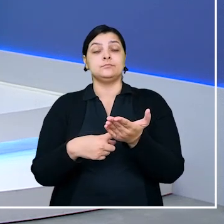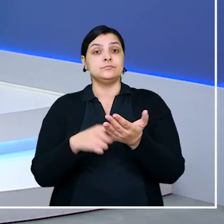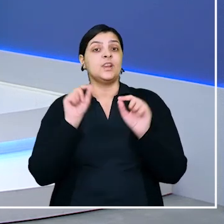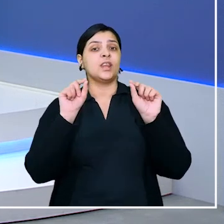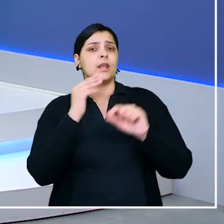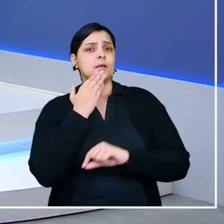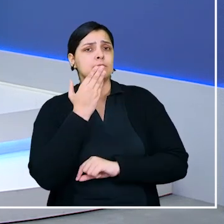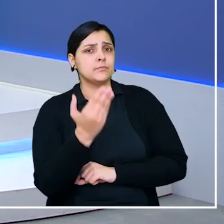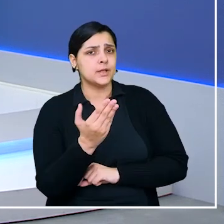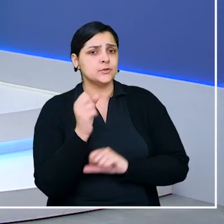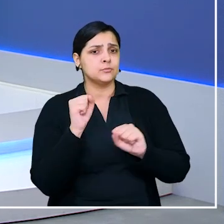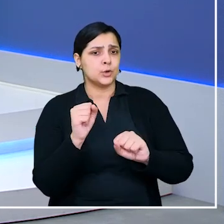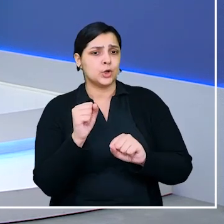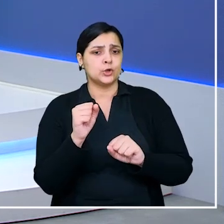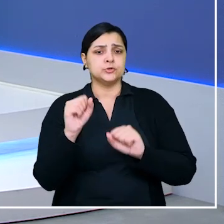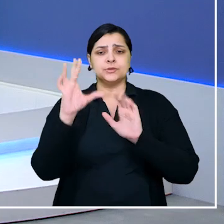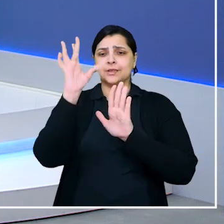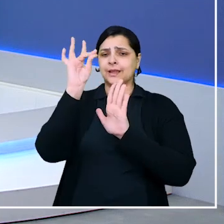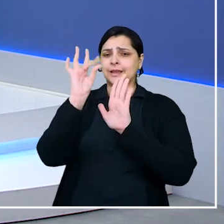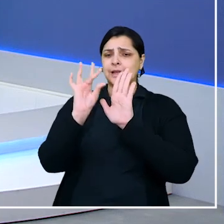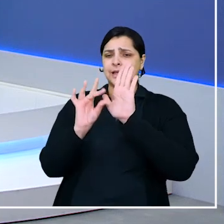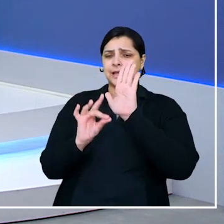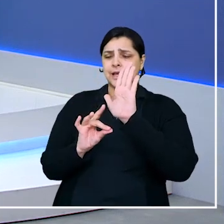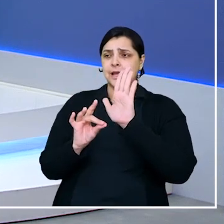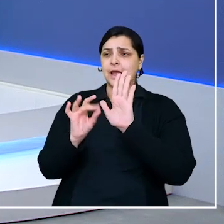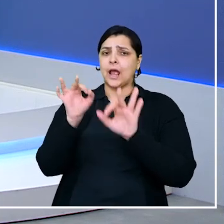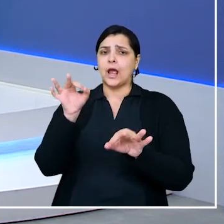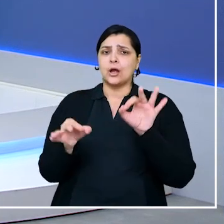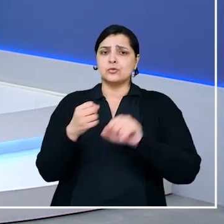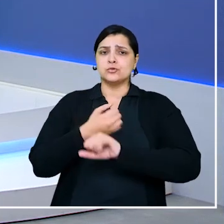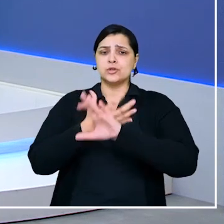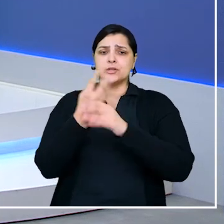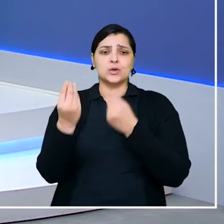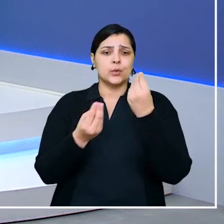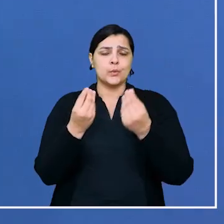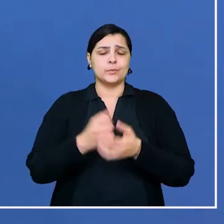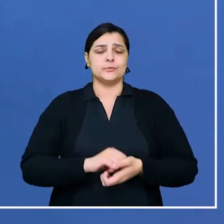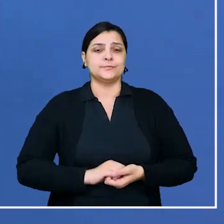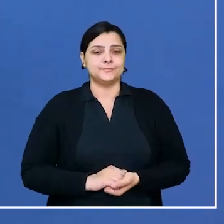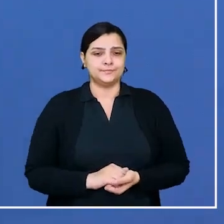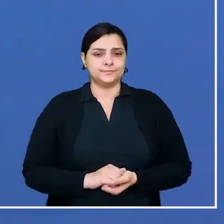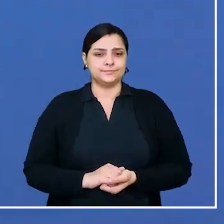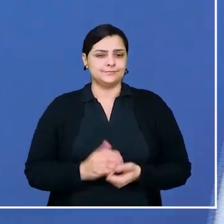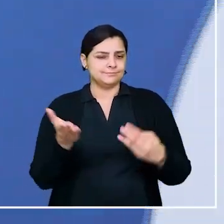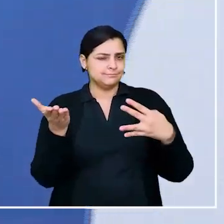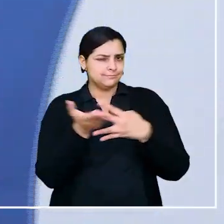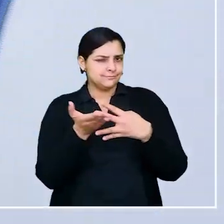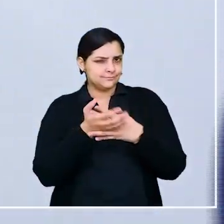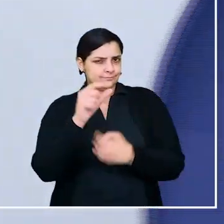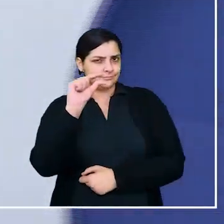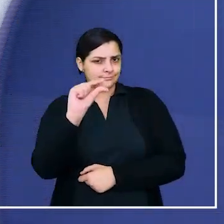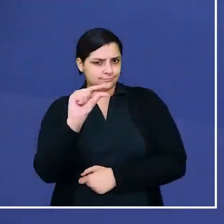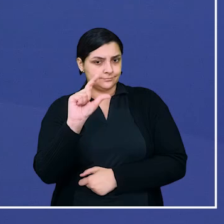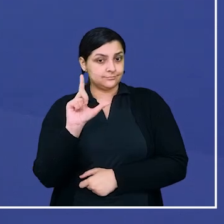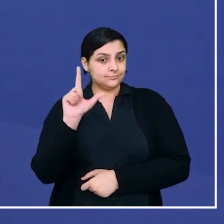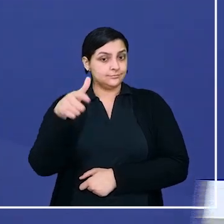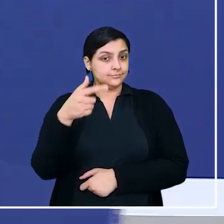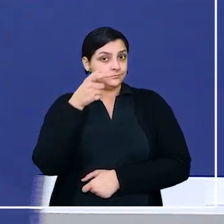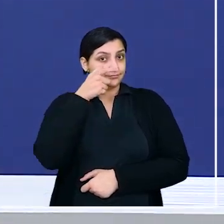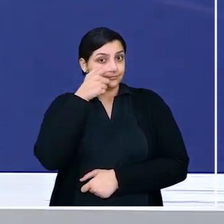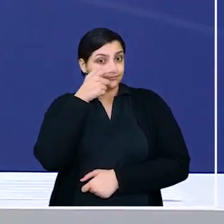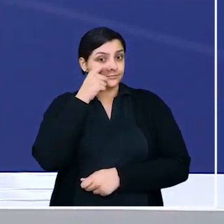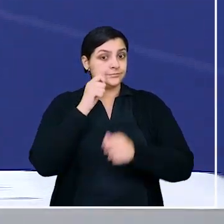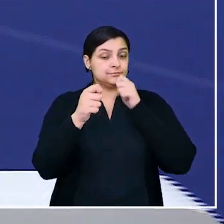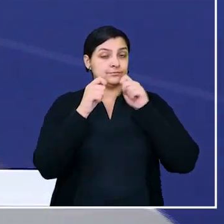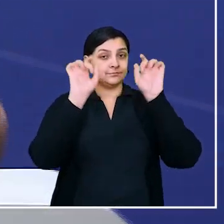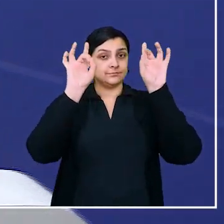solicitar a conciliação e detalha como funciona uma audiência na Justiça do Trabalho. Vamos fazer uma pausa rápida e no próximo bloco você vai